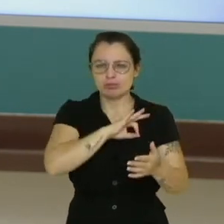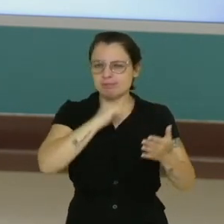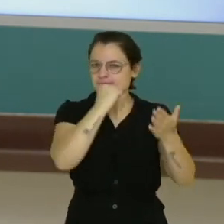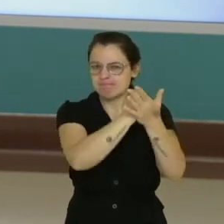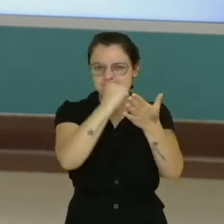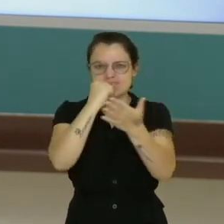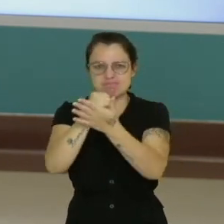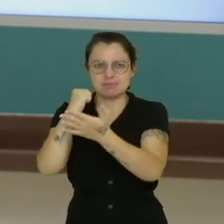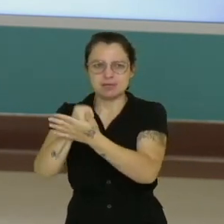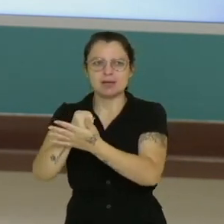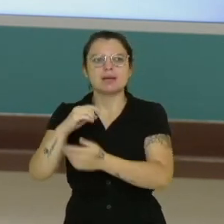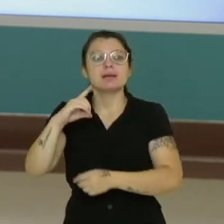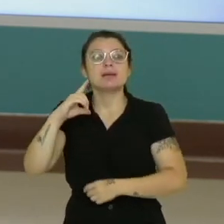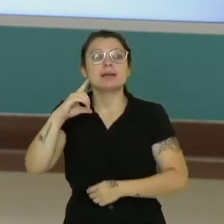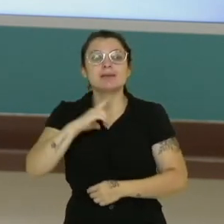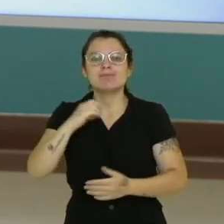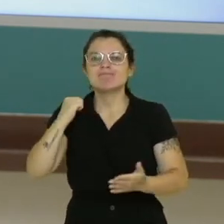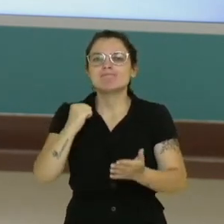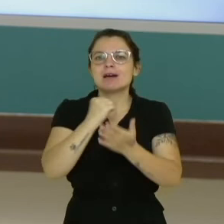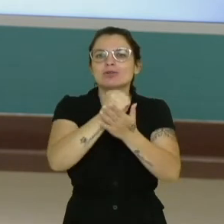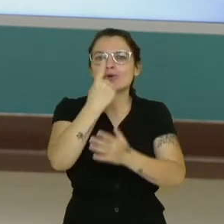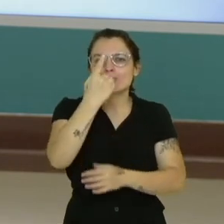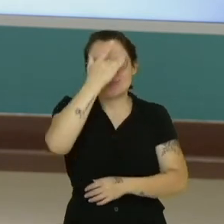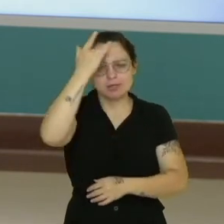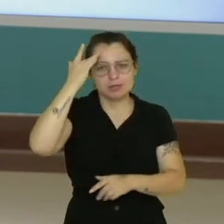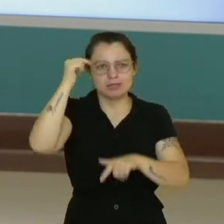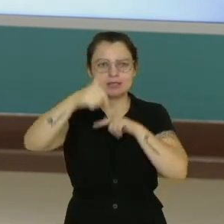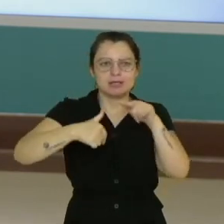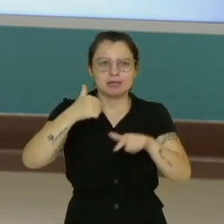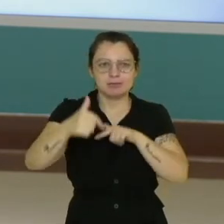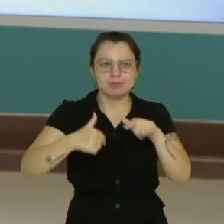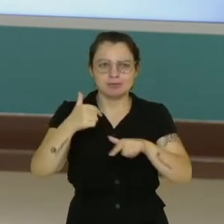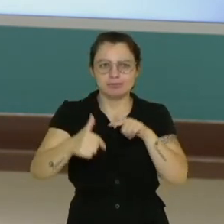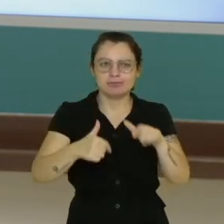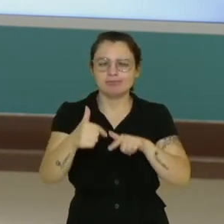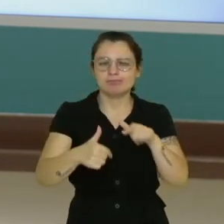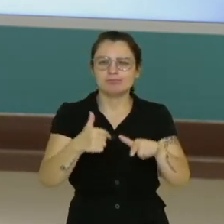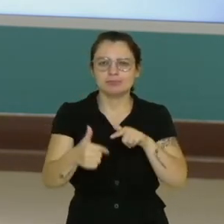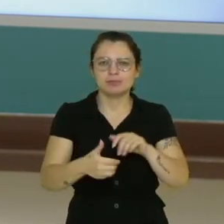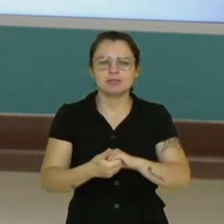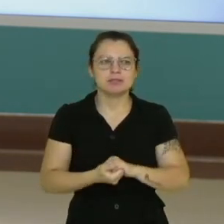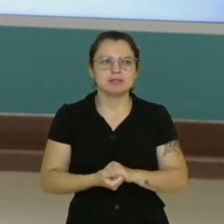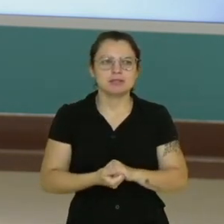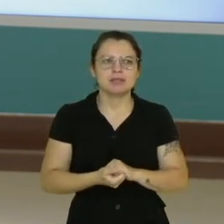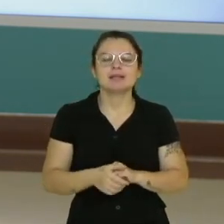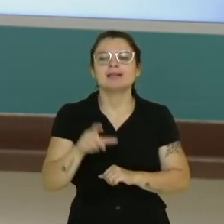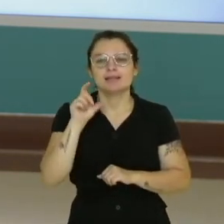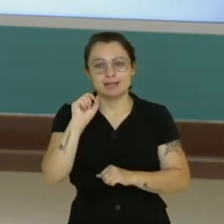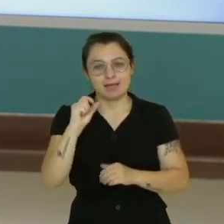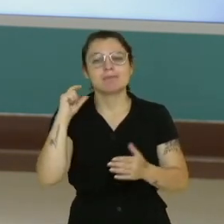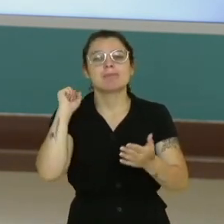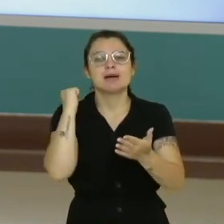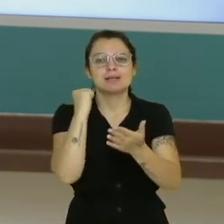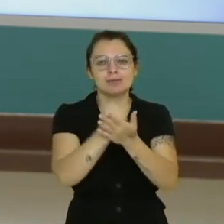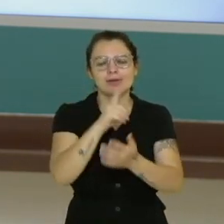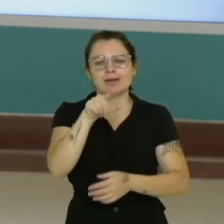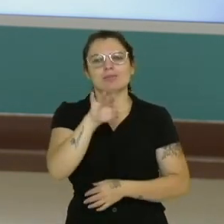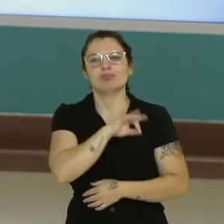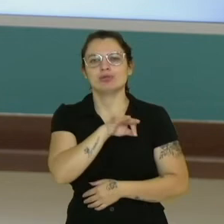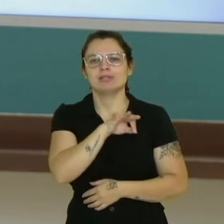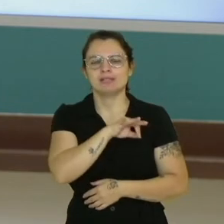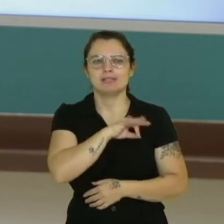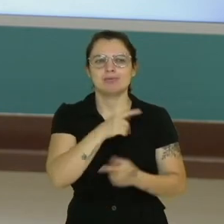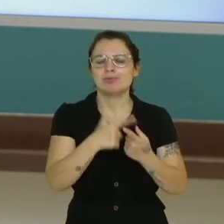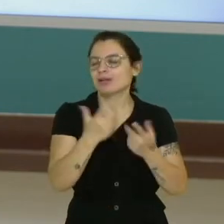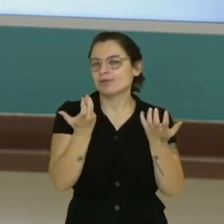veio a falecer no dia seguinte. Esse operário levou um tiro e morreu. E quem disparou foi a polícia, que queria evitar os trabalhadores